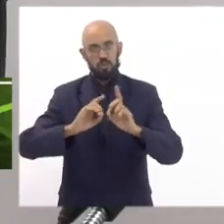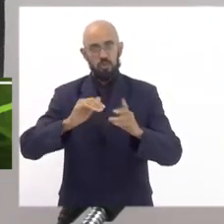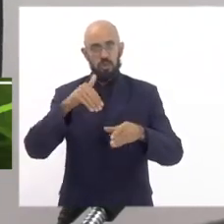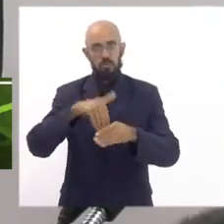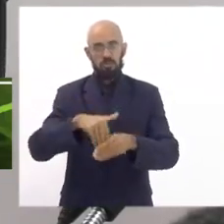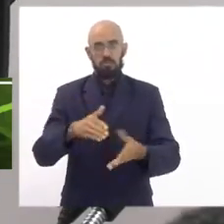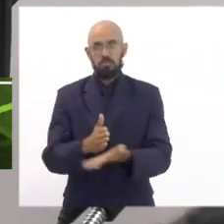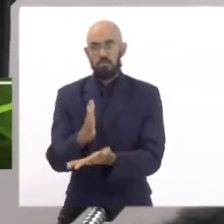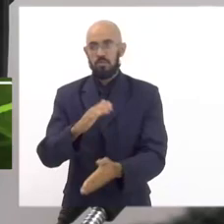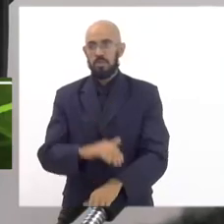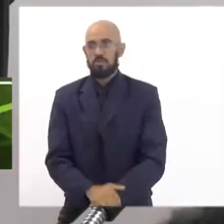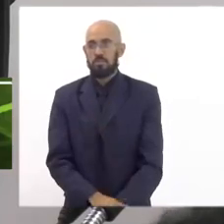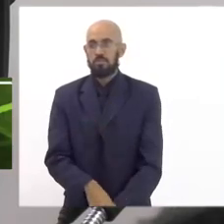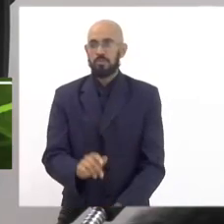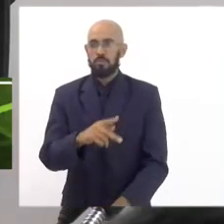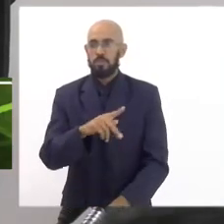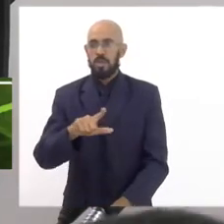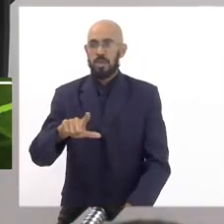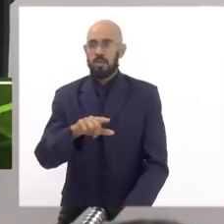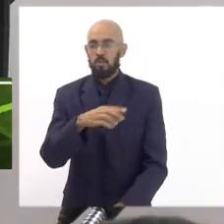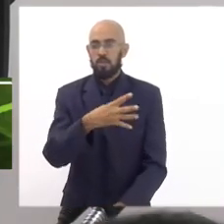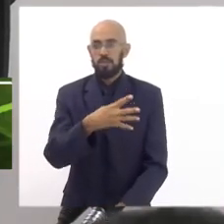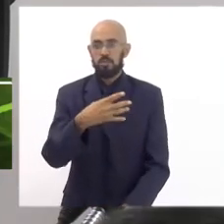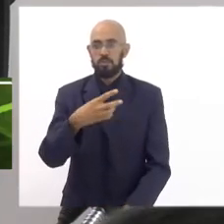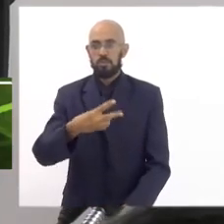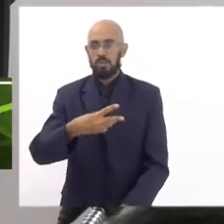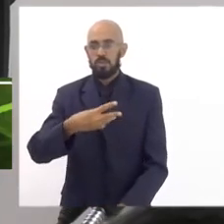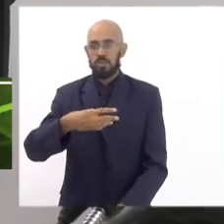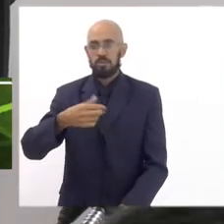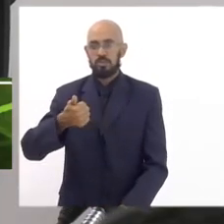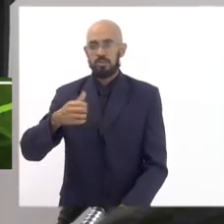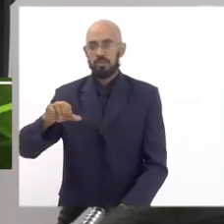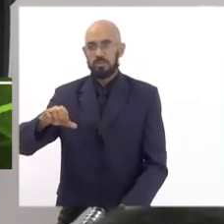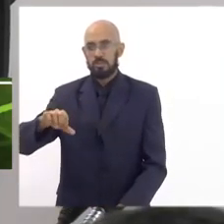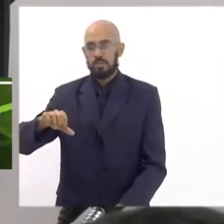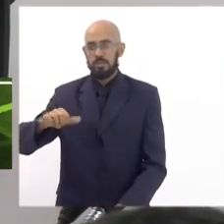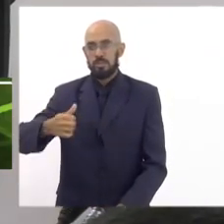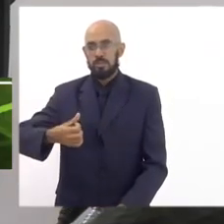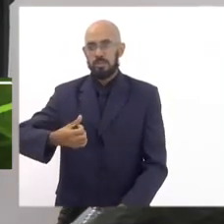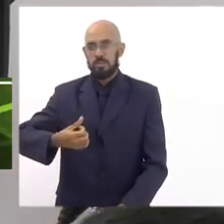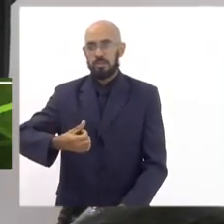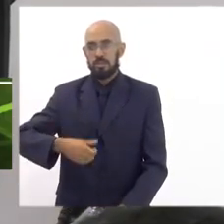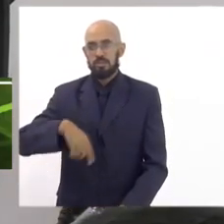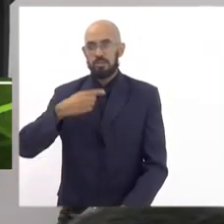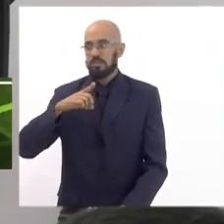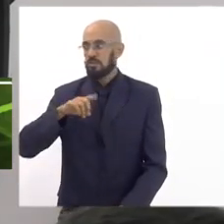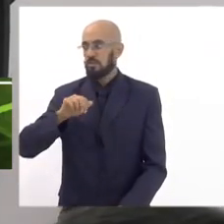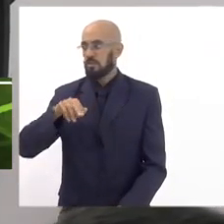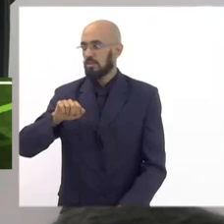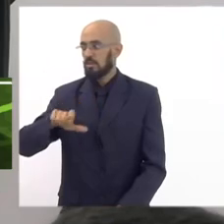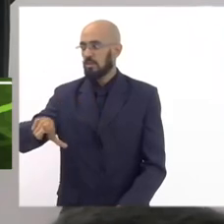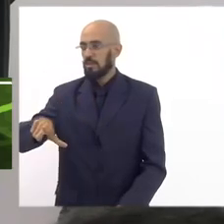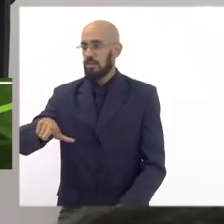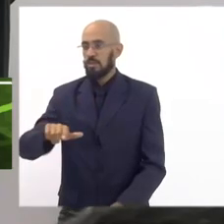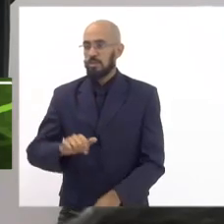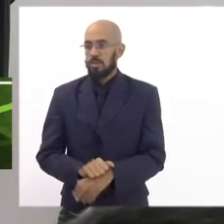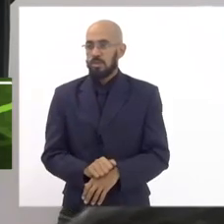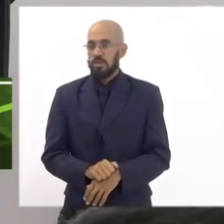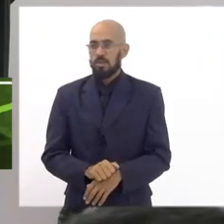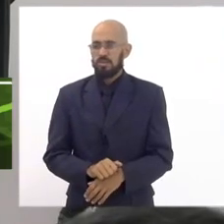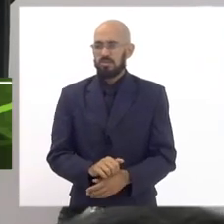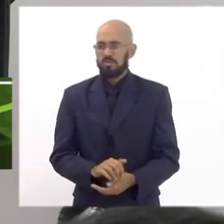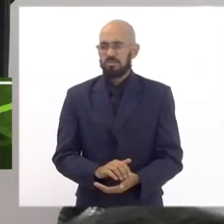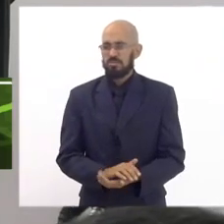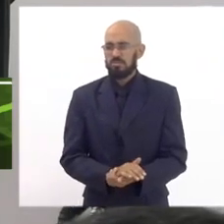10. Projeto de lei 4316-2021, autoria do deputado Daniel Librelon. Parecer pela juridicidade.